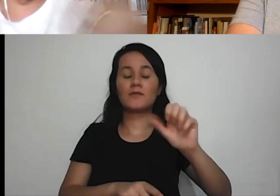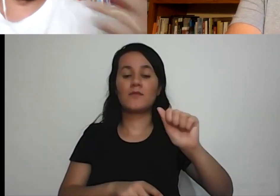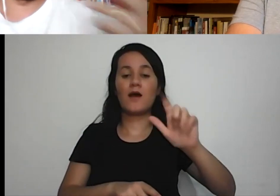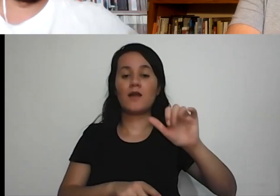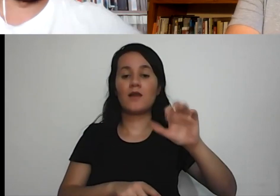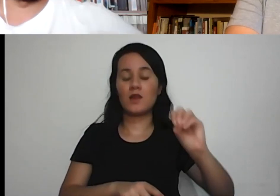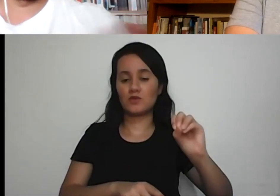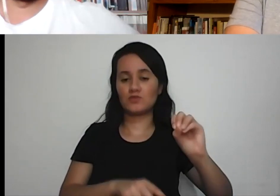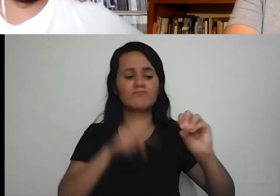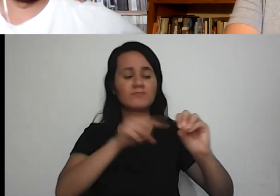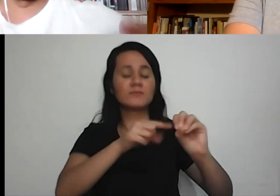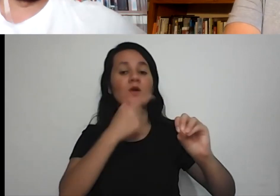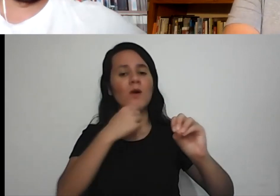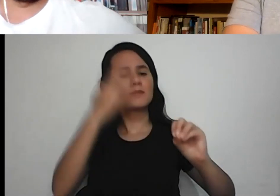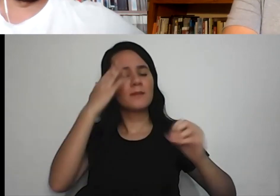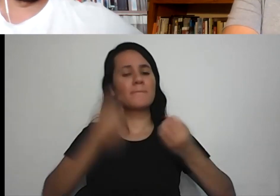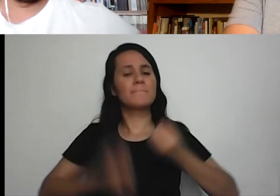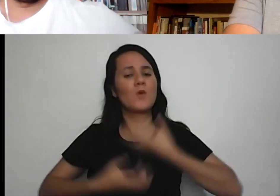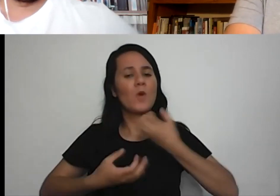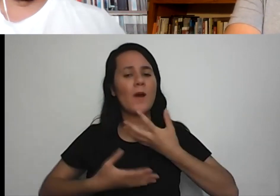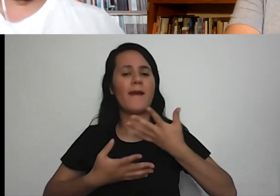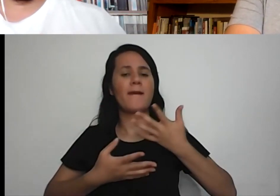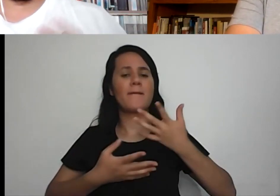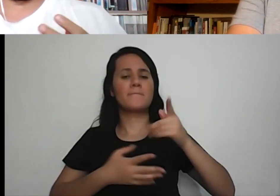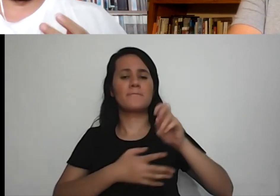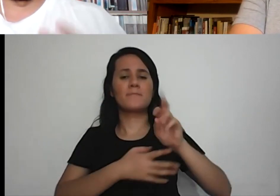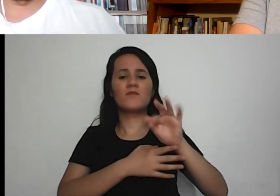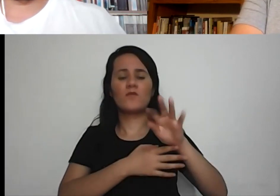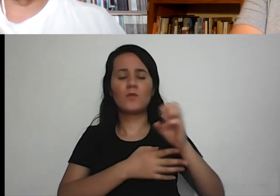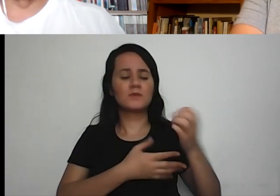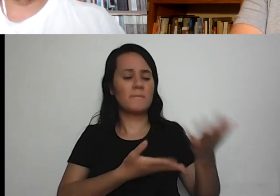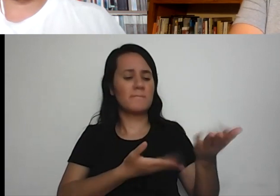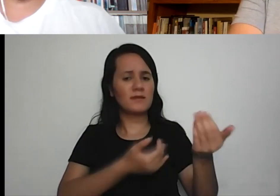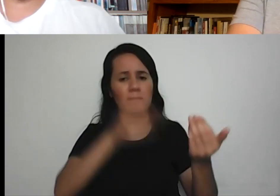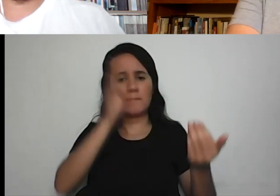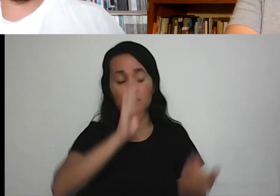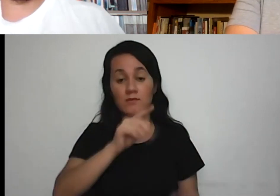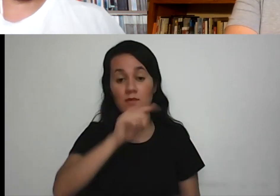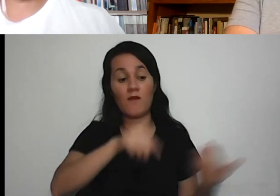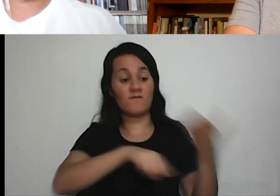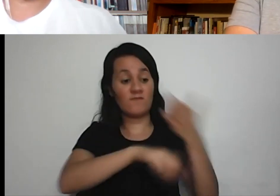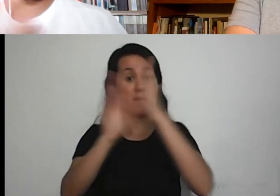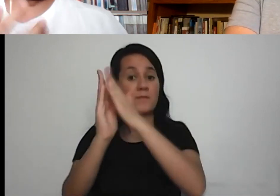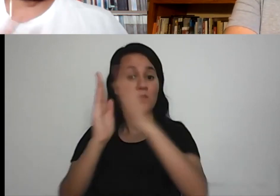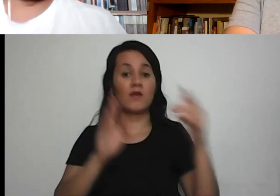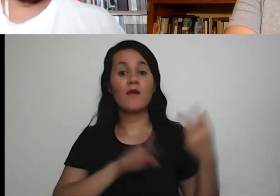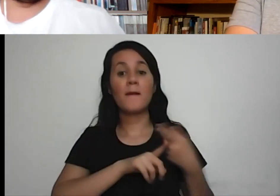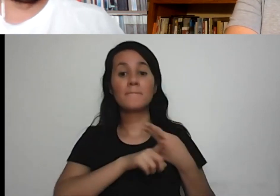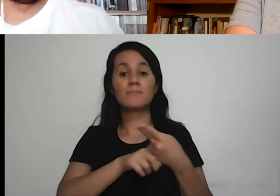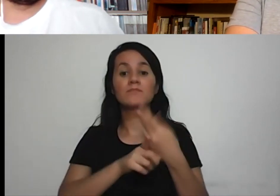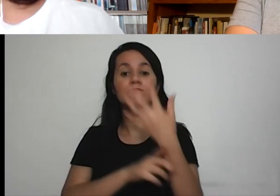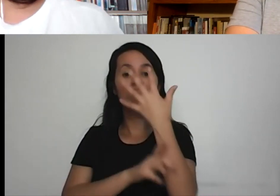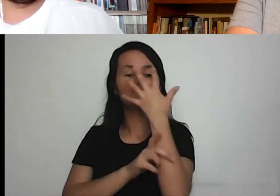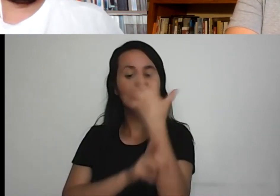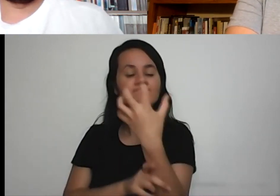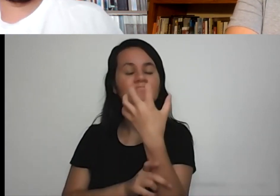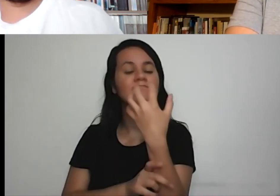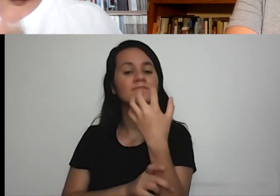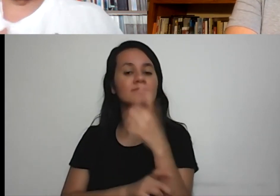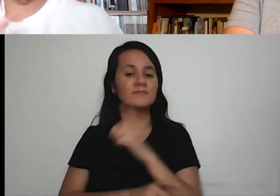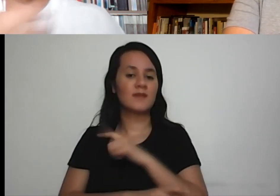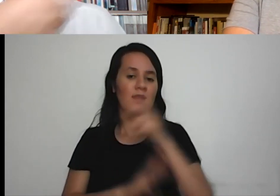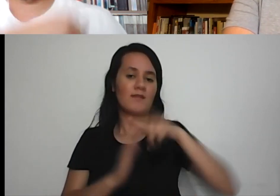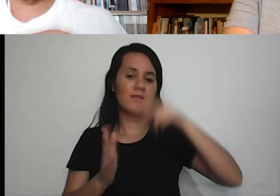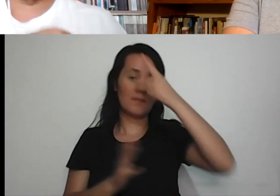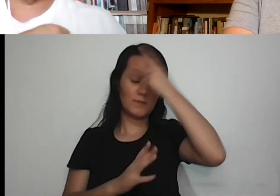poeta, performer, brasileiro, jovem, né? Ele vai para a biblioteca, ele vai atrair para a leitura alguém